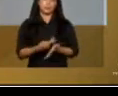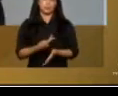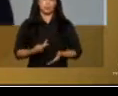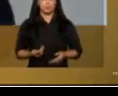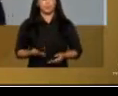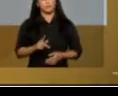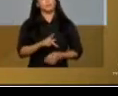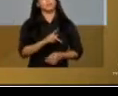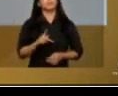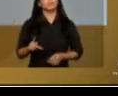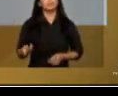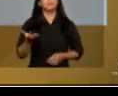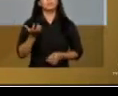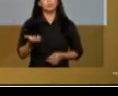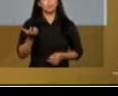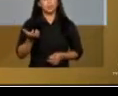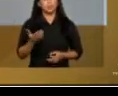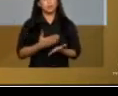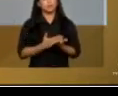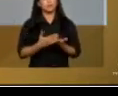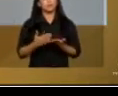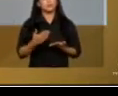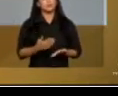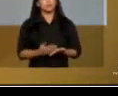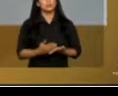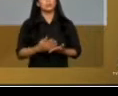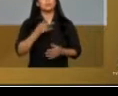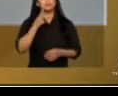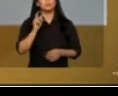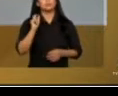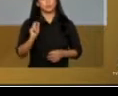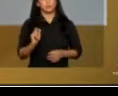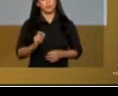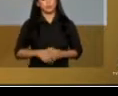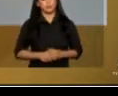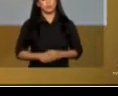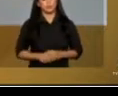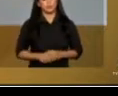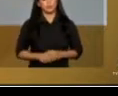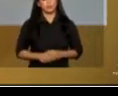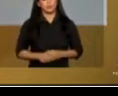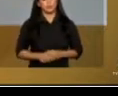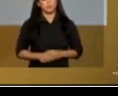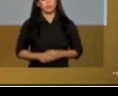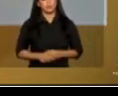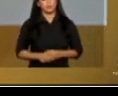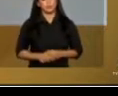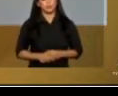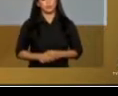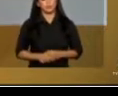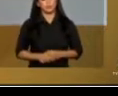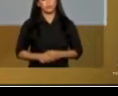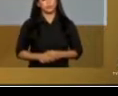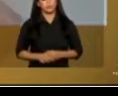Senhor presidente, eu quero iniciar dizendo o seguinte: como os